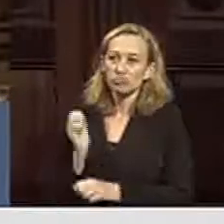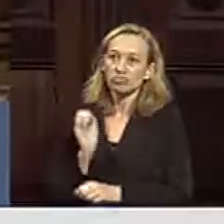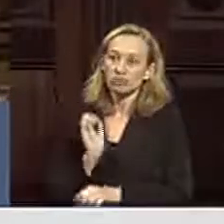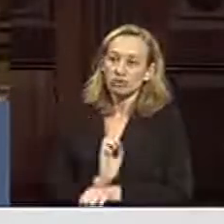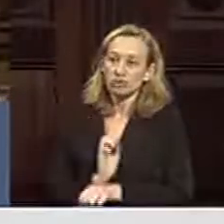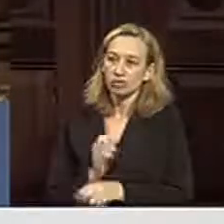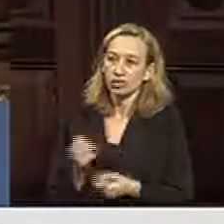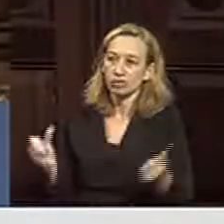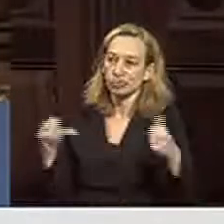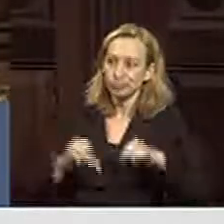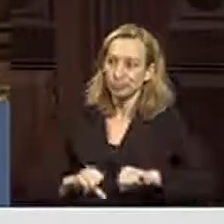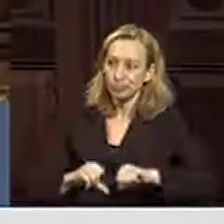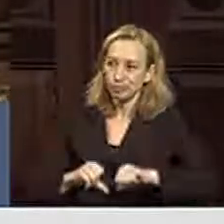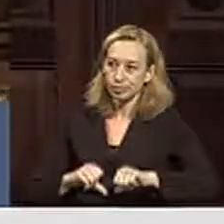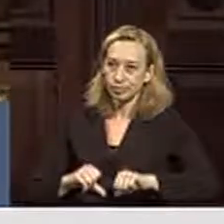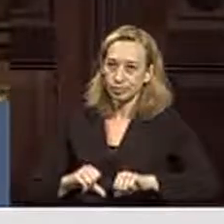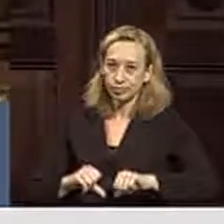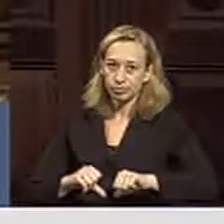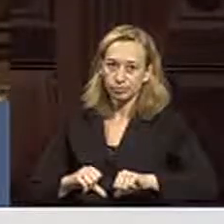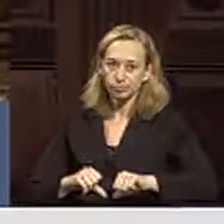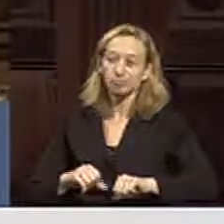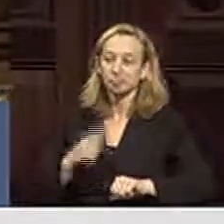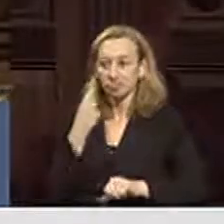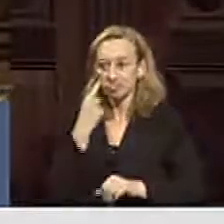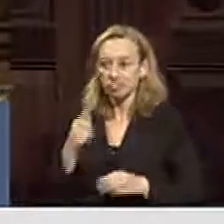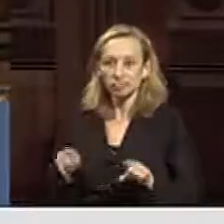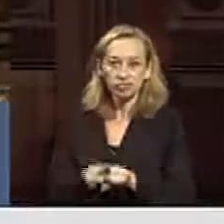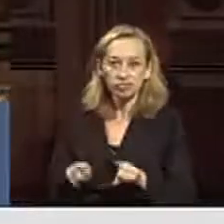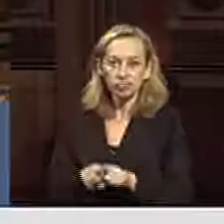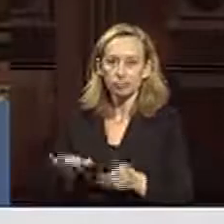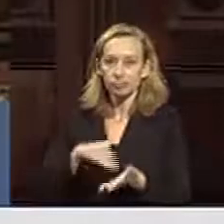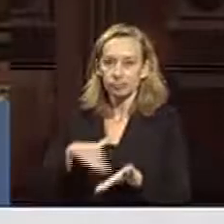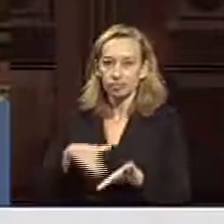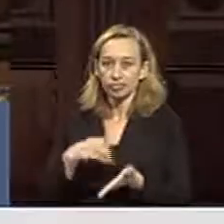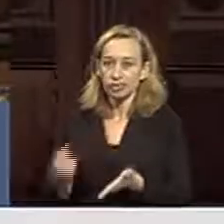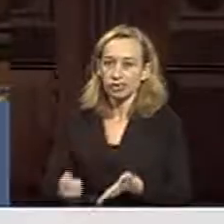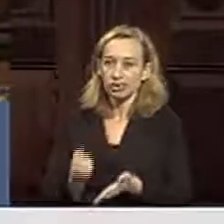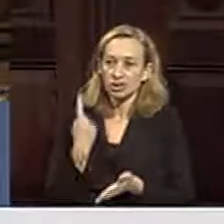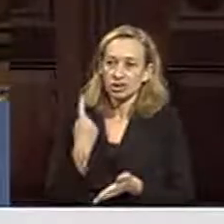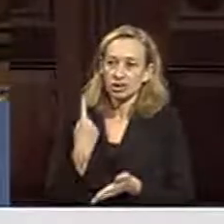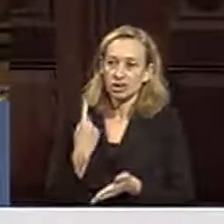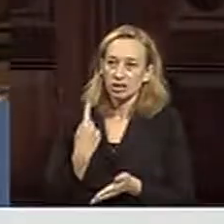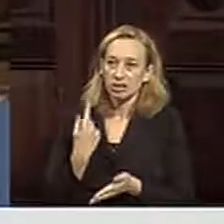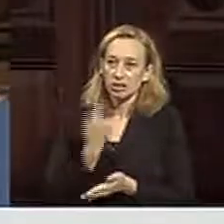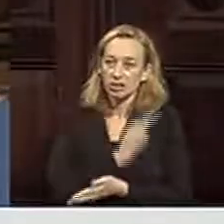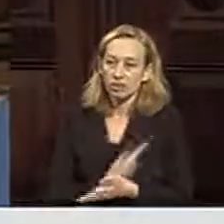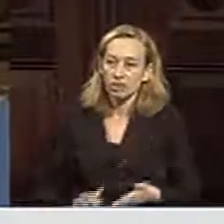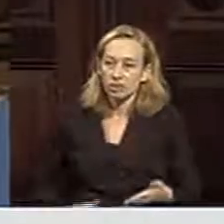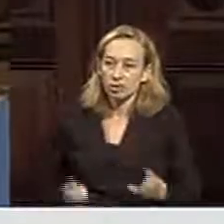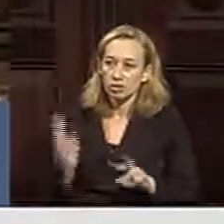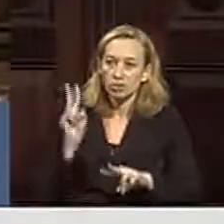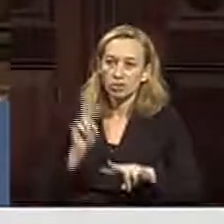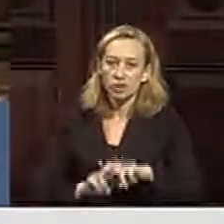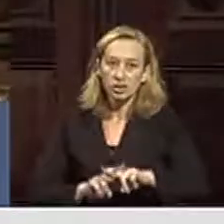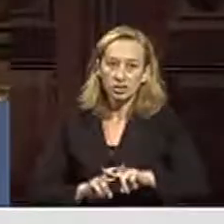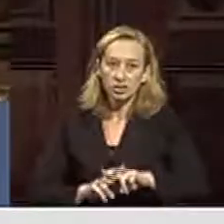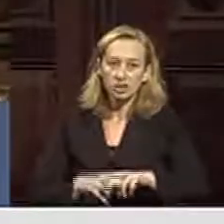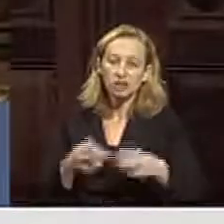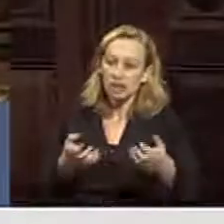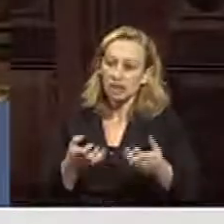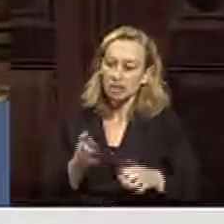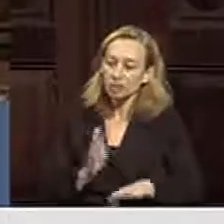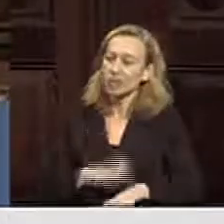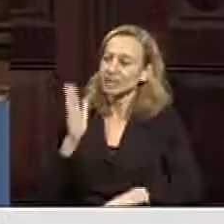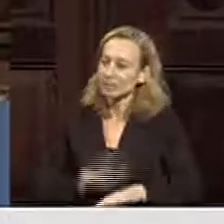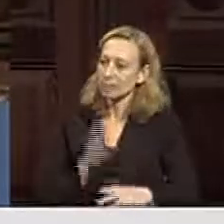falido, quebrado, com secretários, o ex-governador presos, insistindo em aprofundar